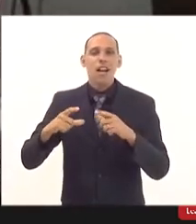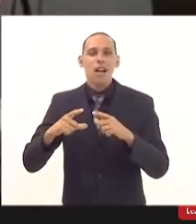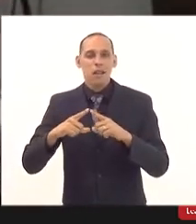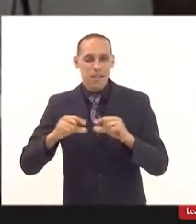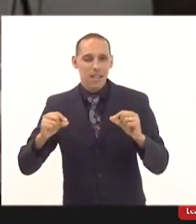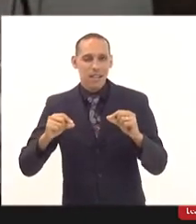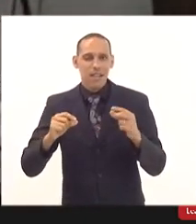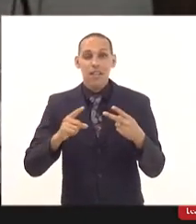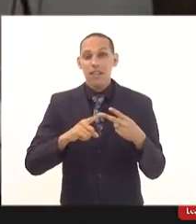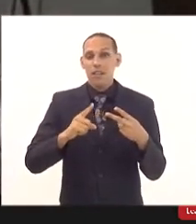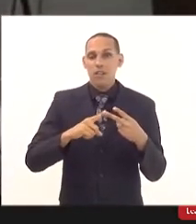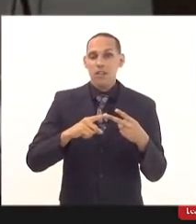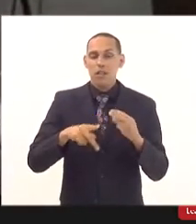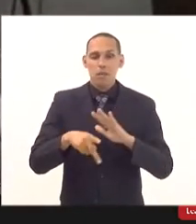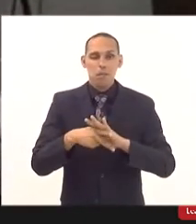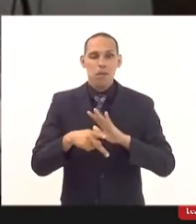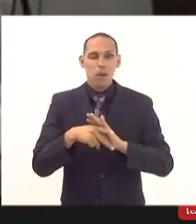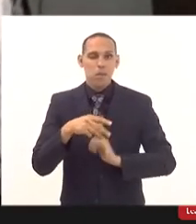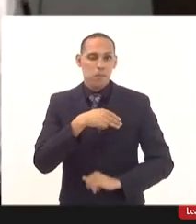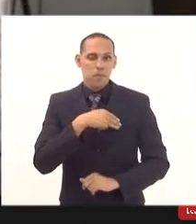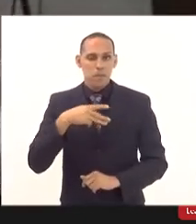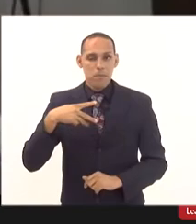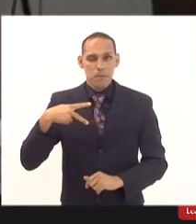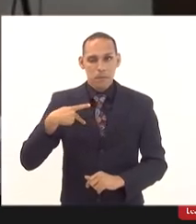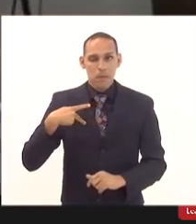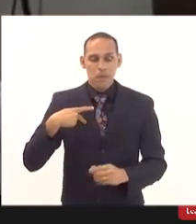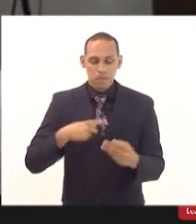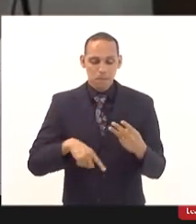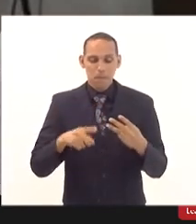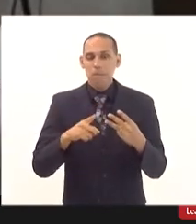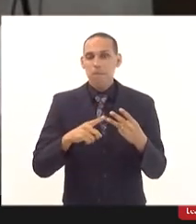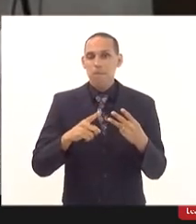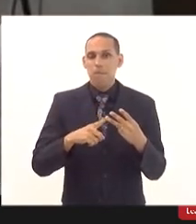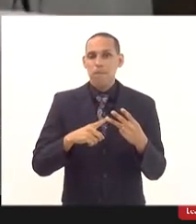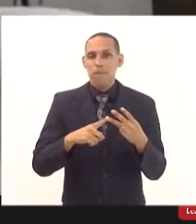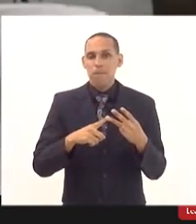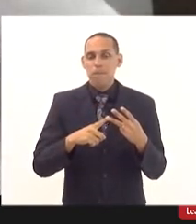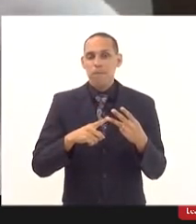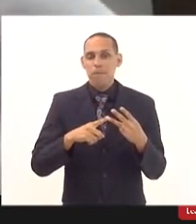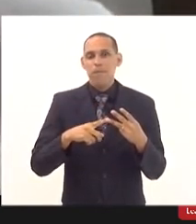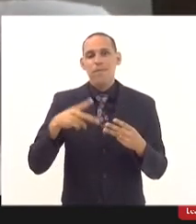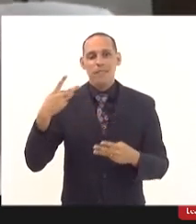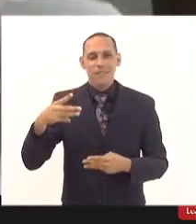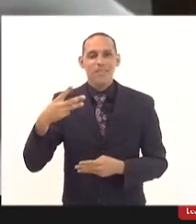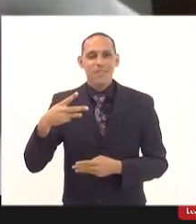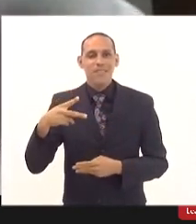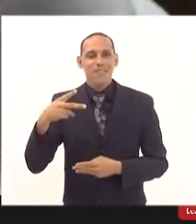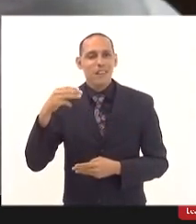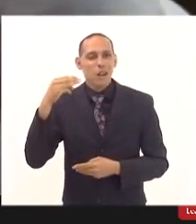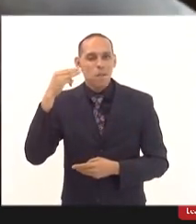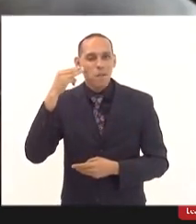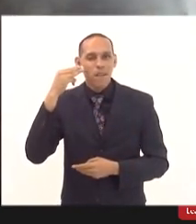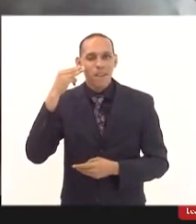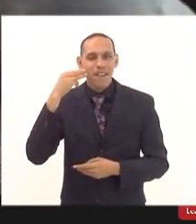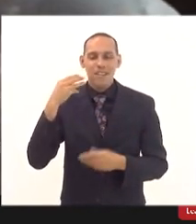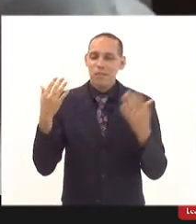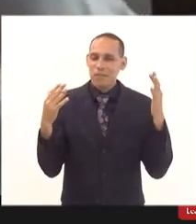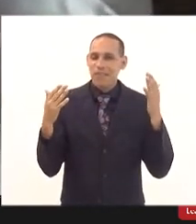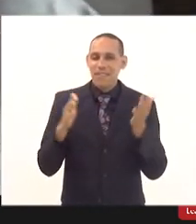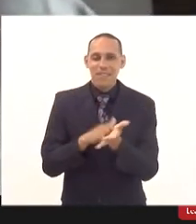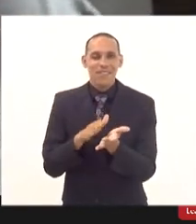produzida por 9 pelo procurador já me metrópoles e agora essa pela Mônica Francisco é quem eu